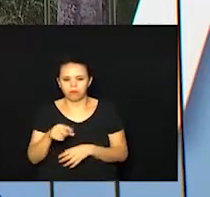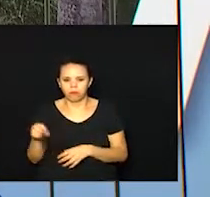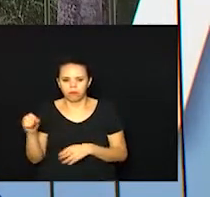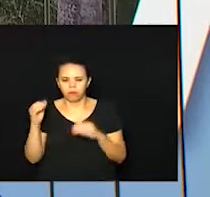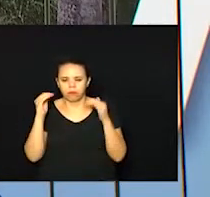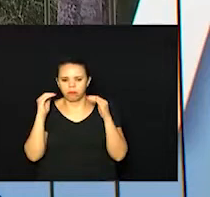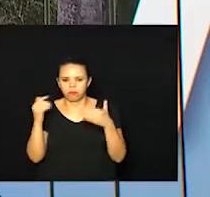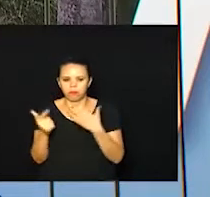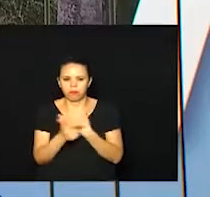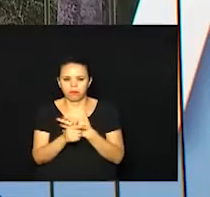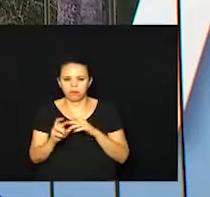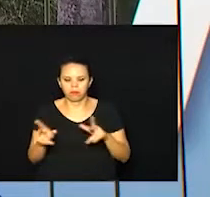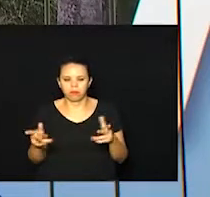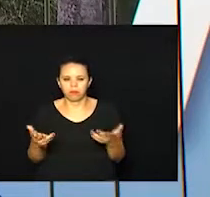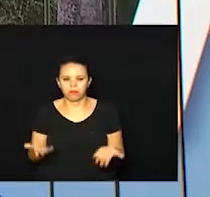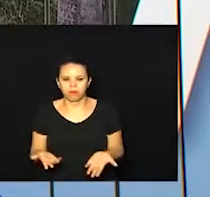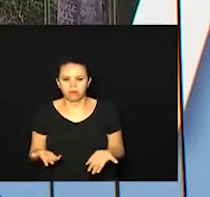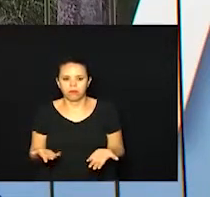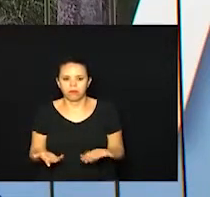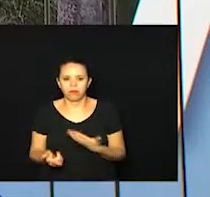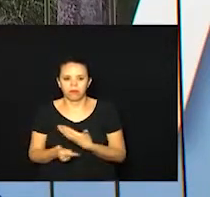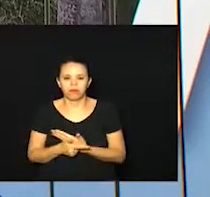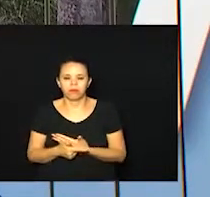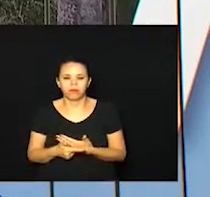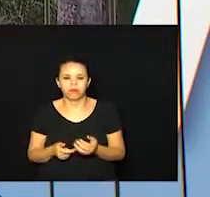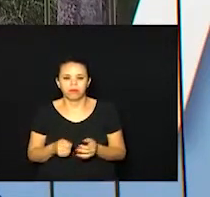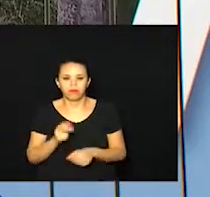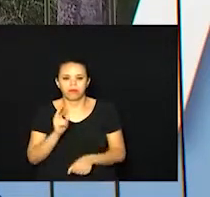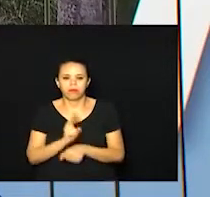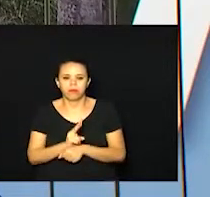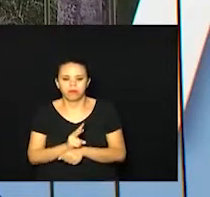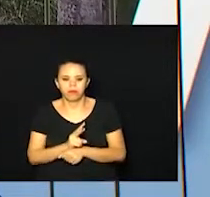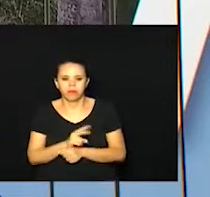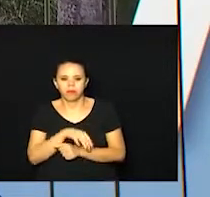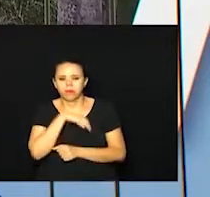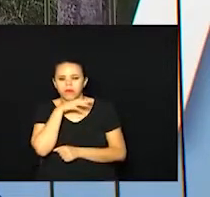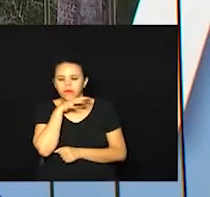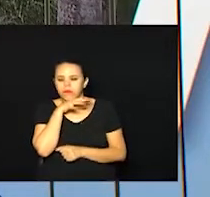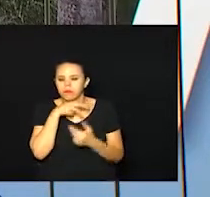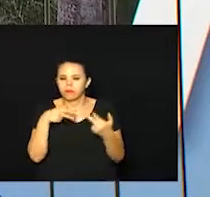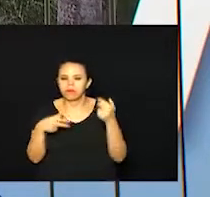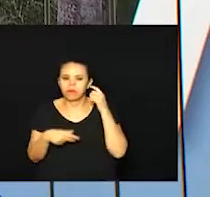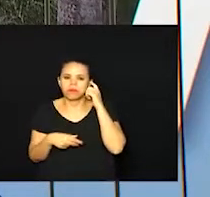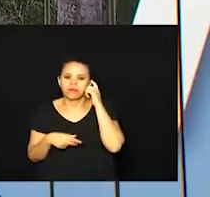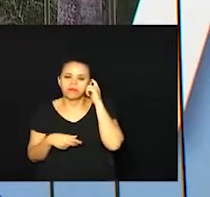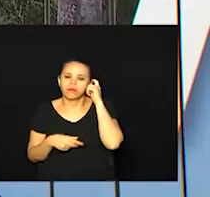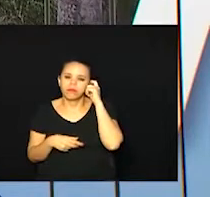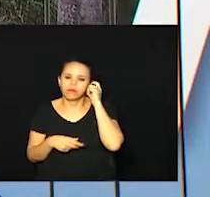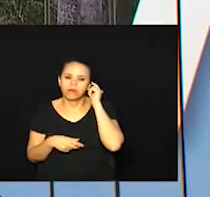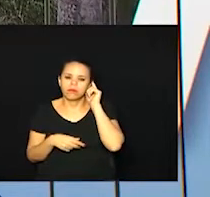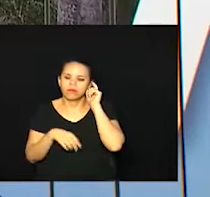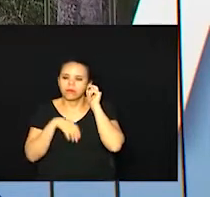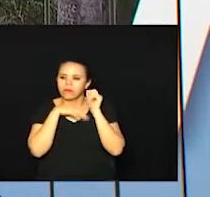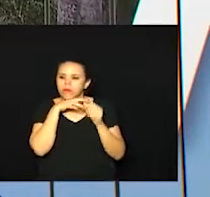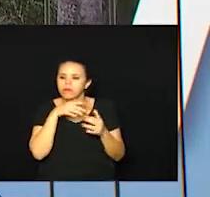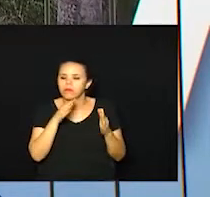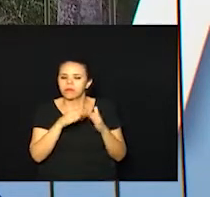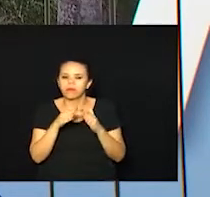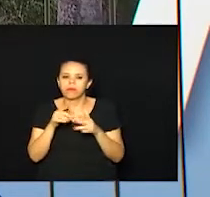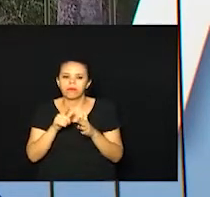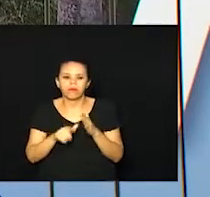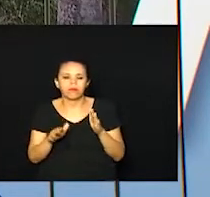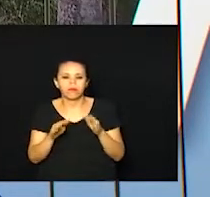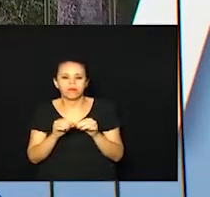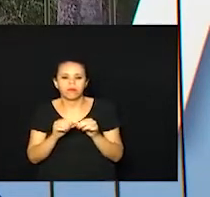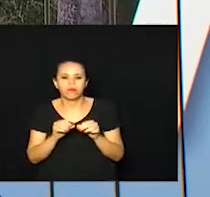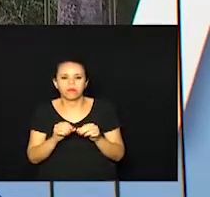então, um outro papel, que é ter o papel de cuidado de animais silvestres, de animais domésticos